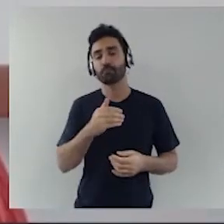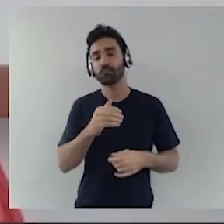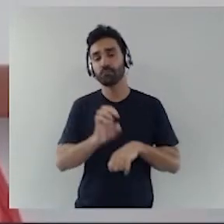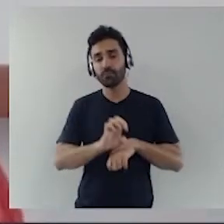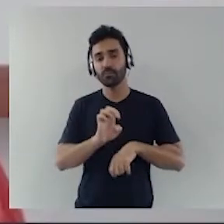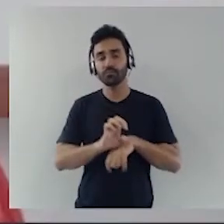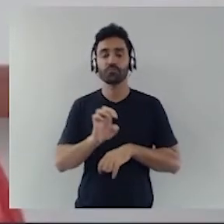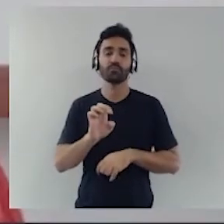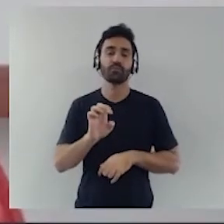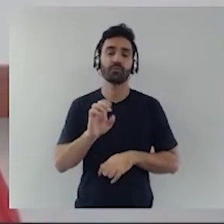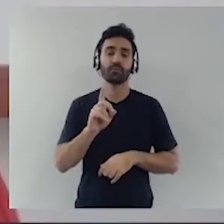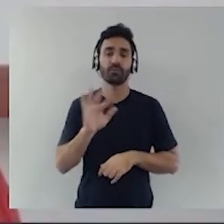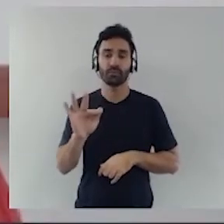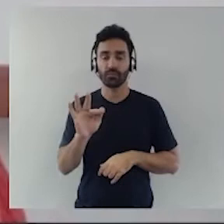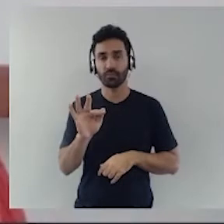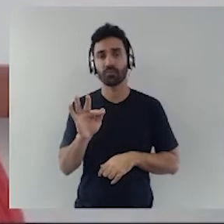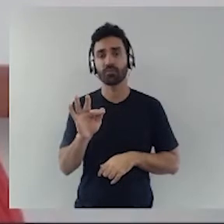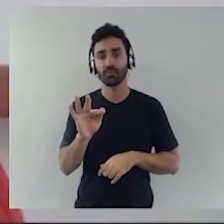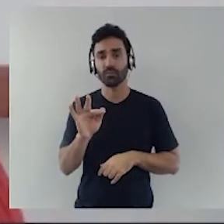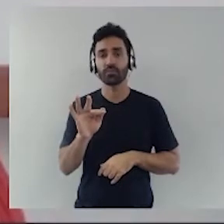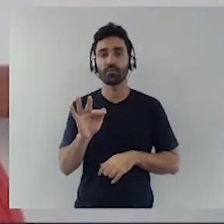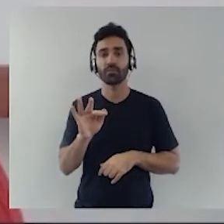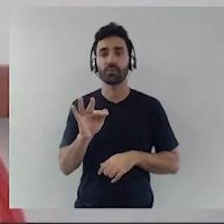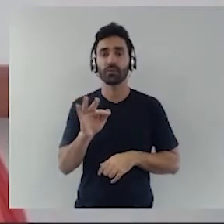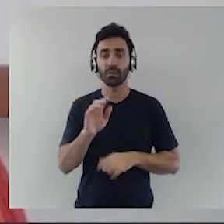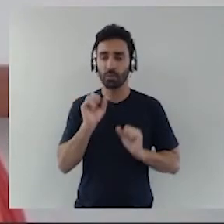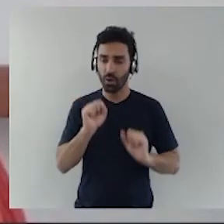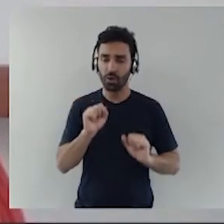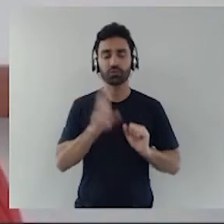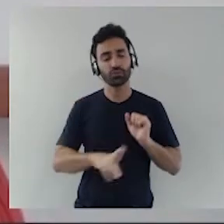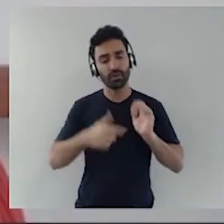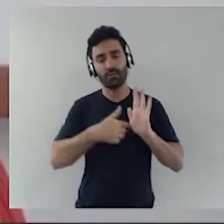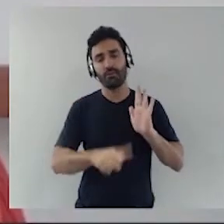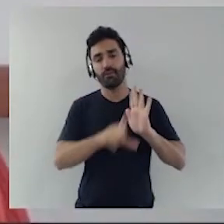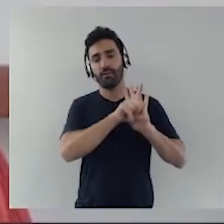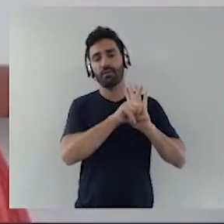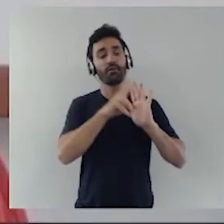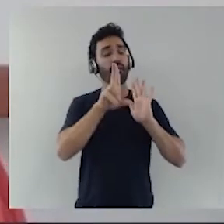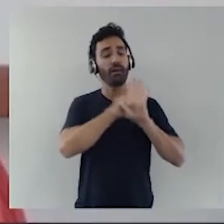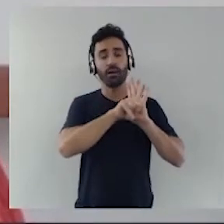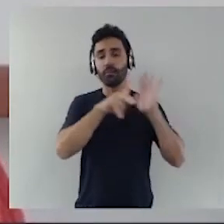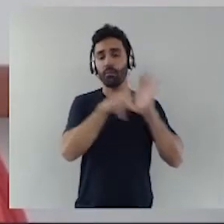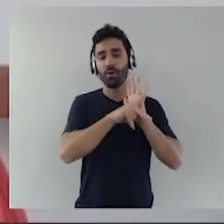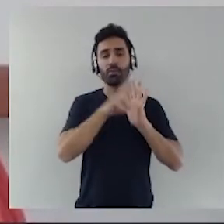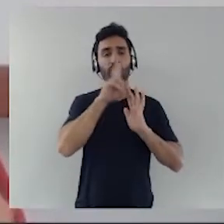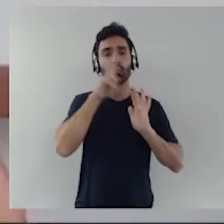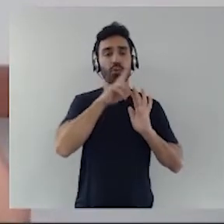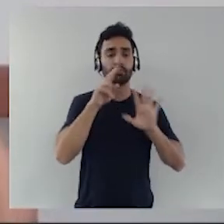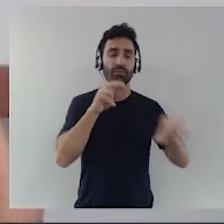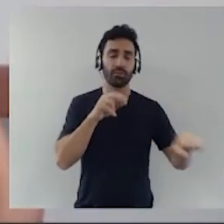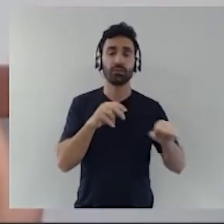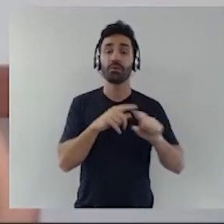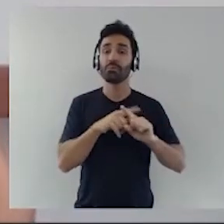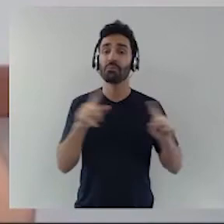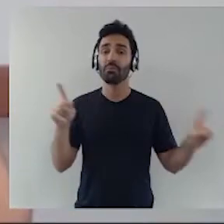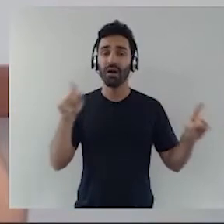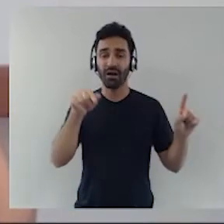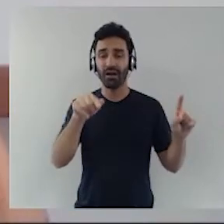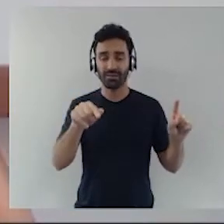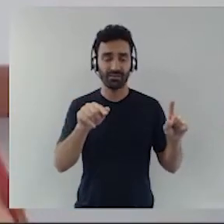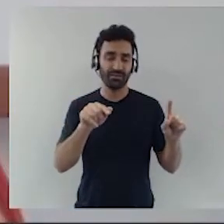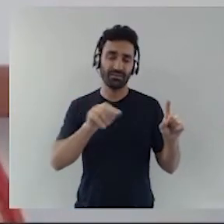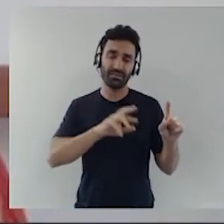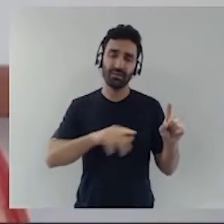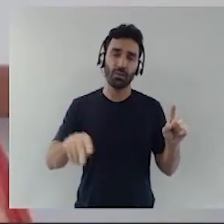lançar em mãos e municípios lançarem mão desse instrumento evidentemente esse instrumento não é para burlar a